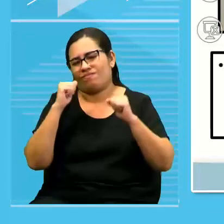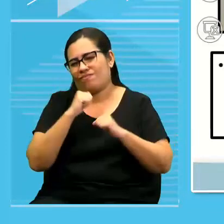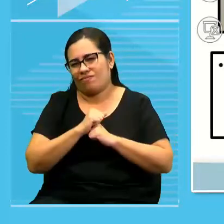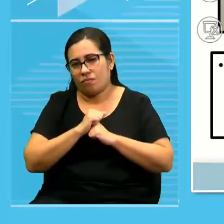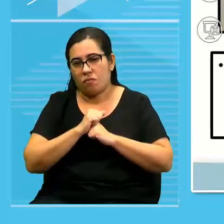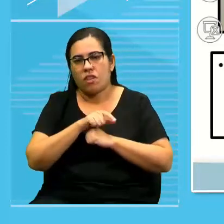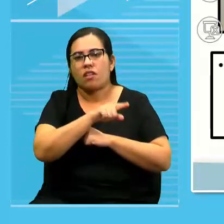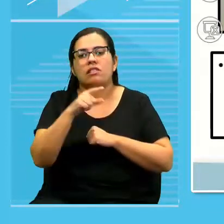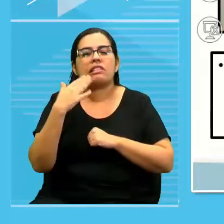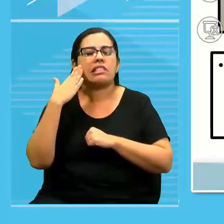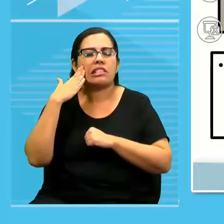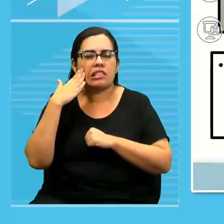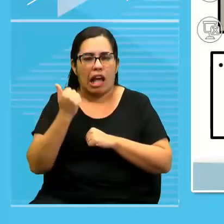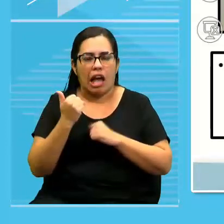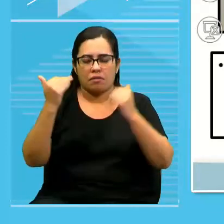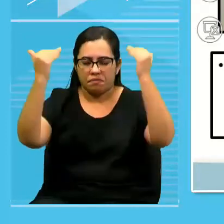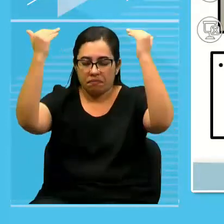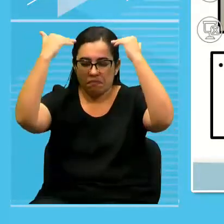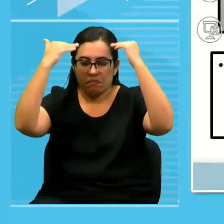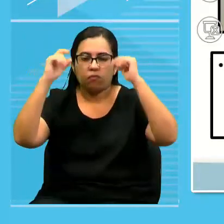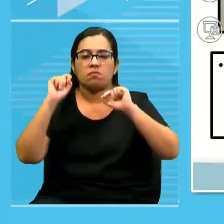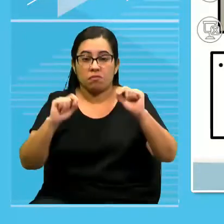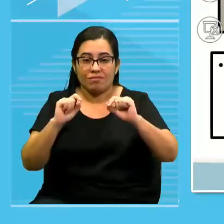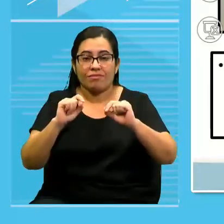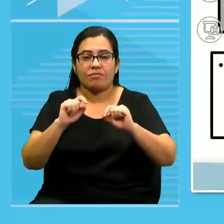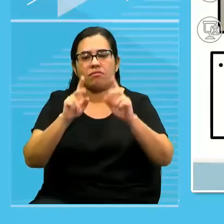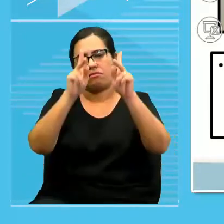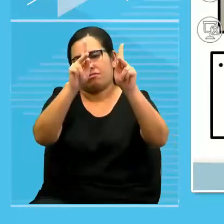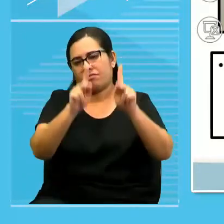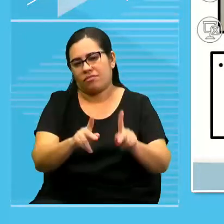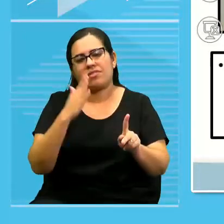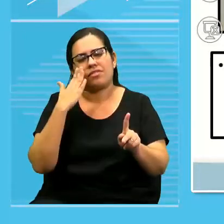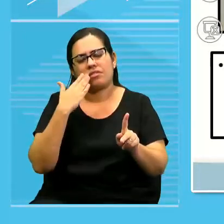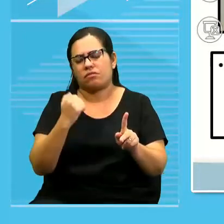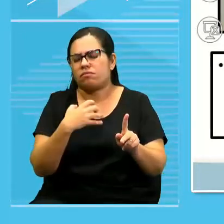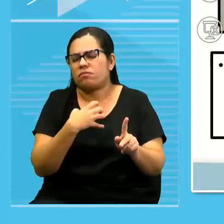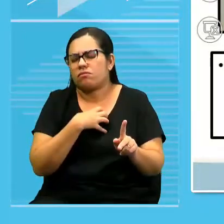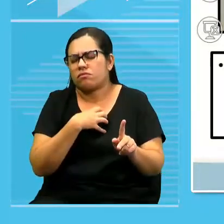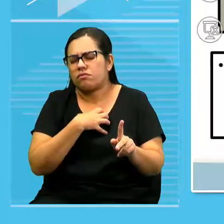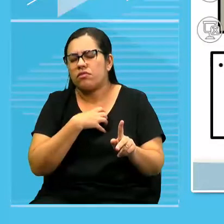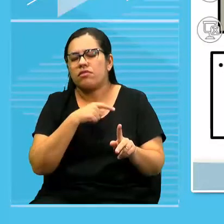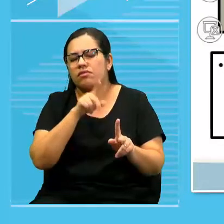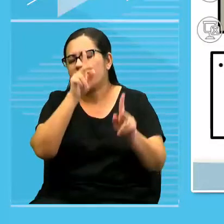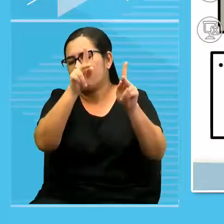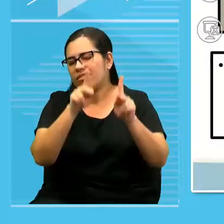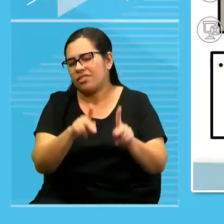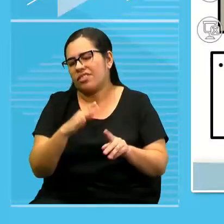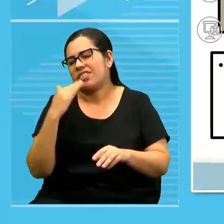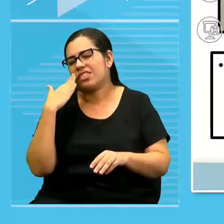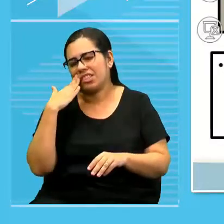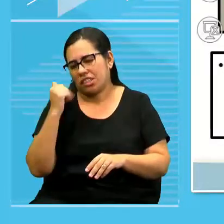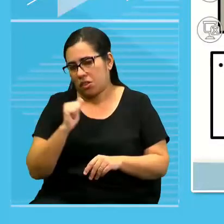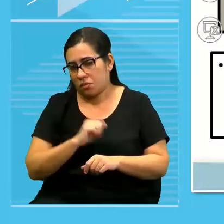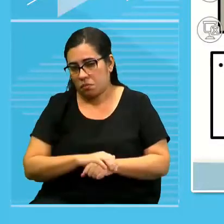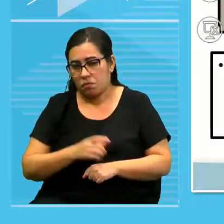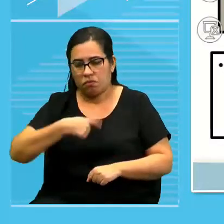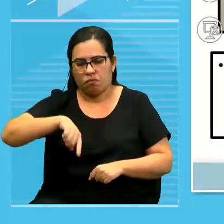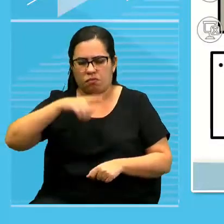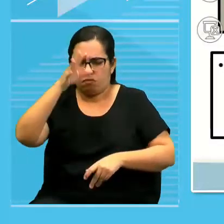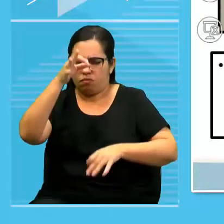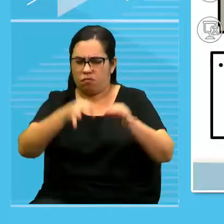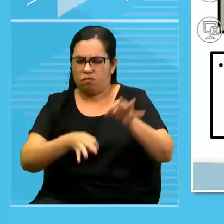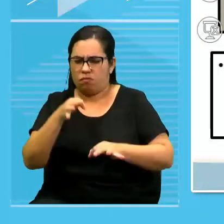você que tá aí dentro da sua cabeça é você que sabe o que você sente né então é por isso mesmo que a gente não deve julgar o outro